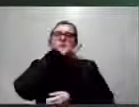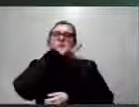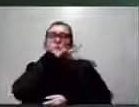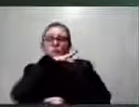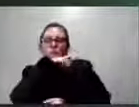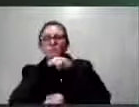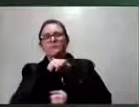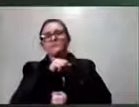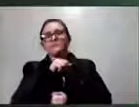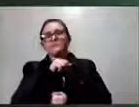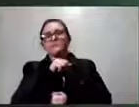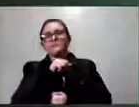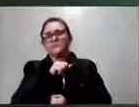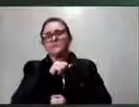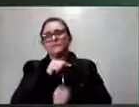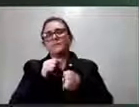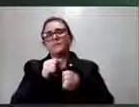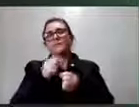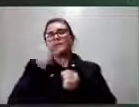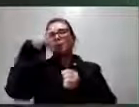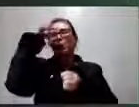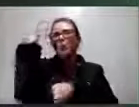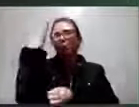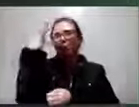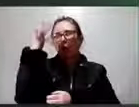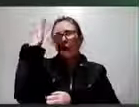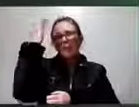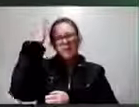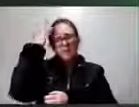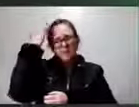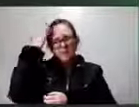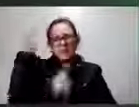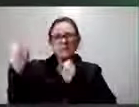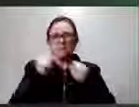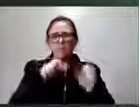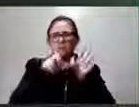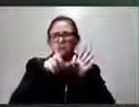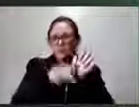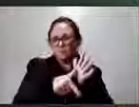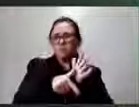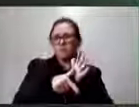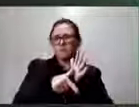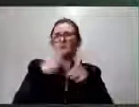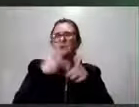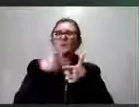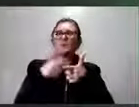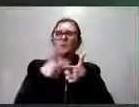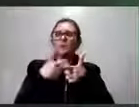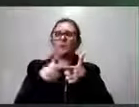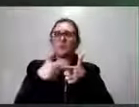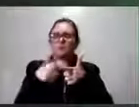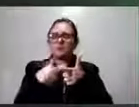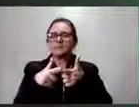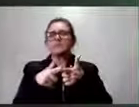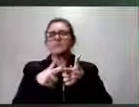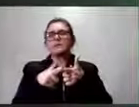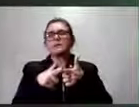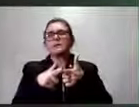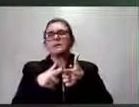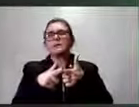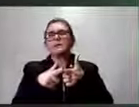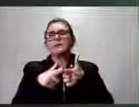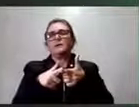articulares, passa por dores de cabeça e também danos a essa articulação e problemas de maloclusão,